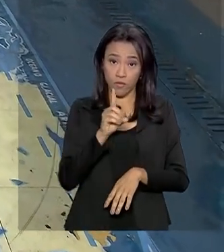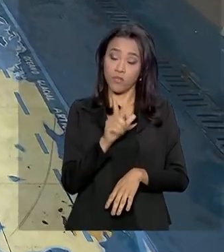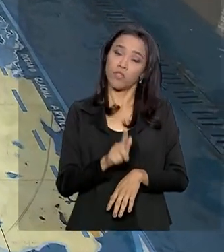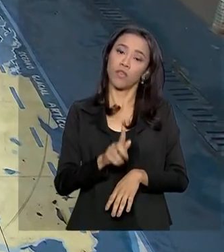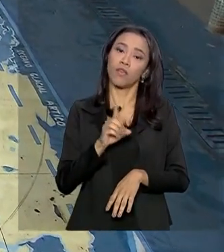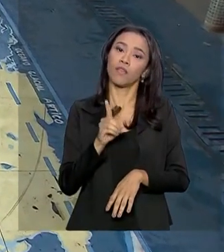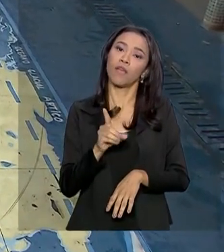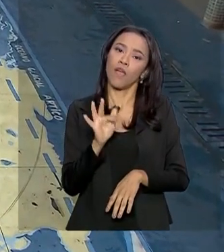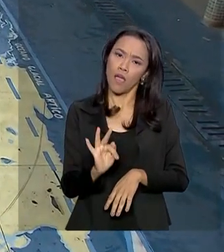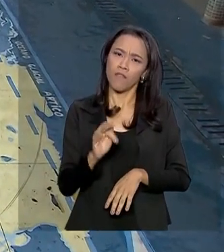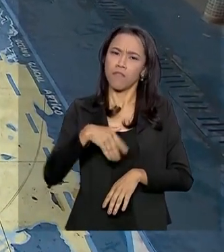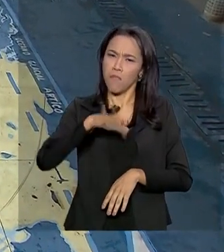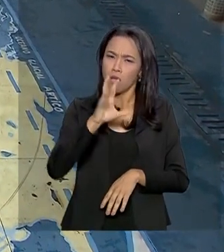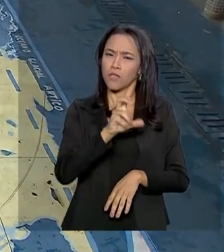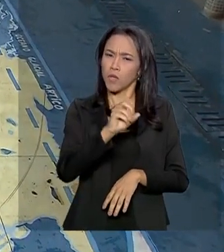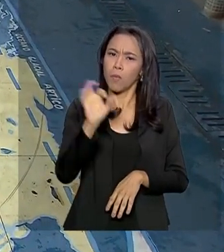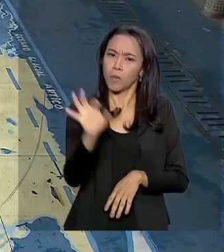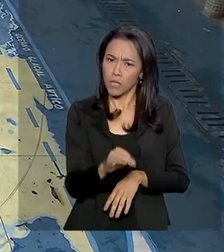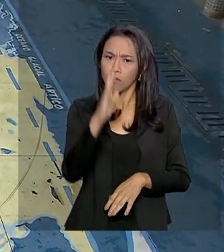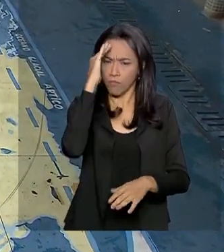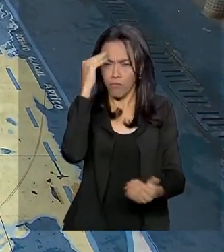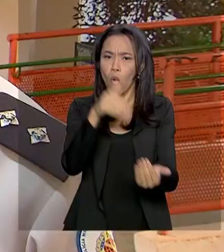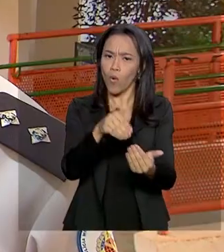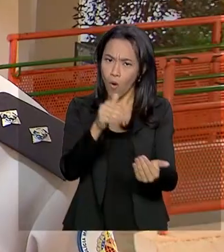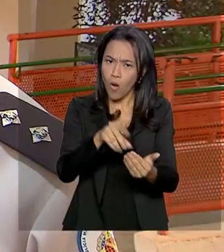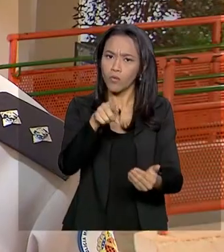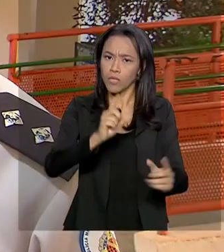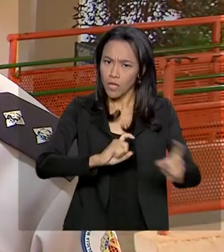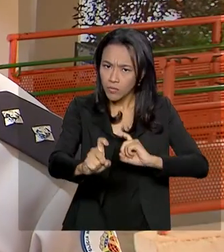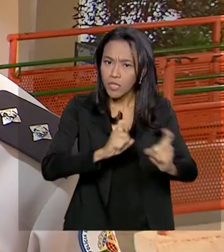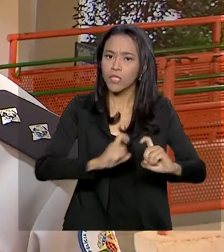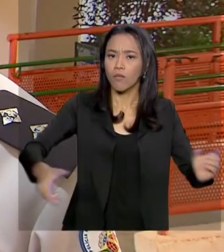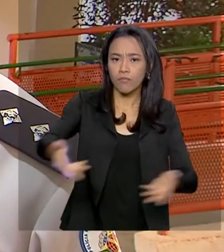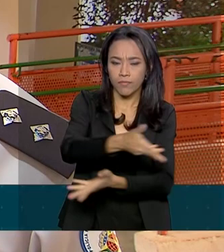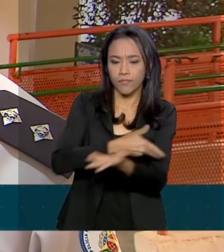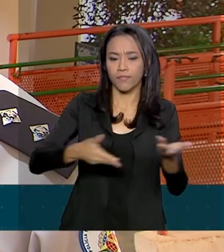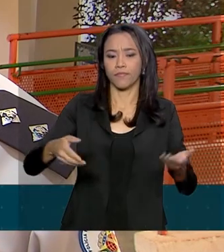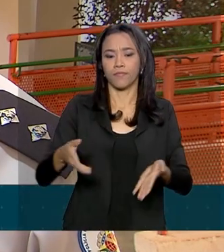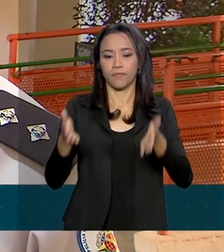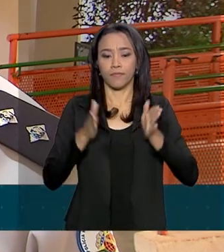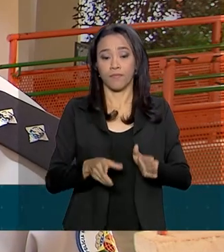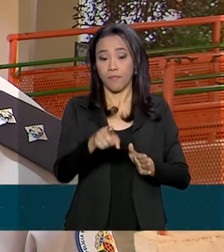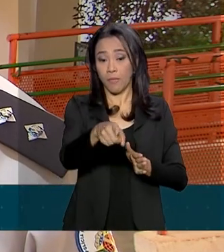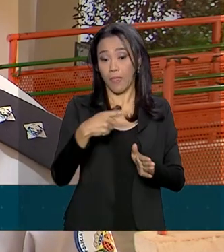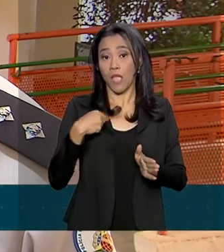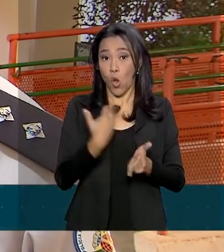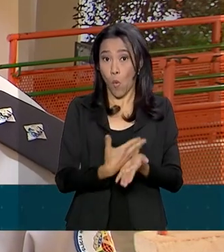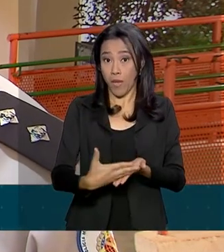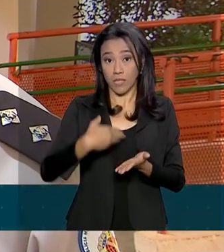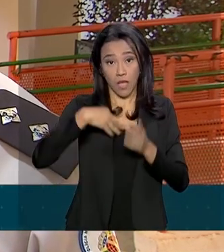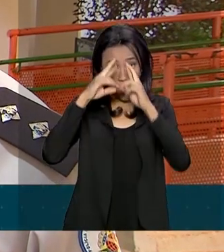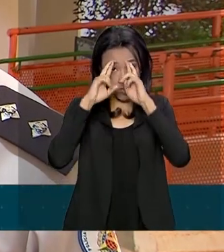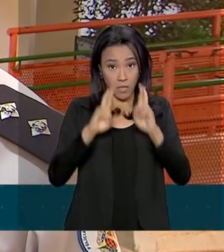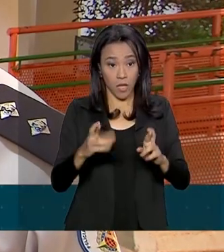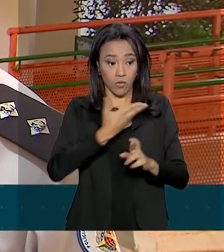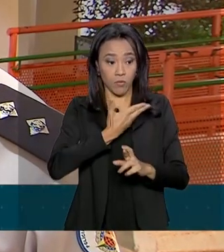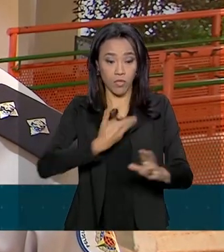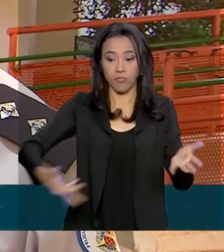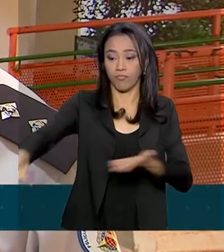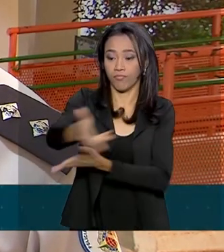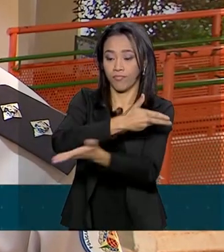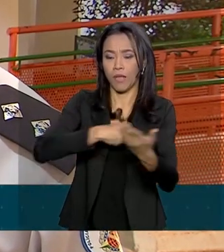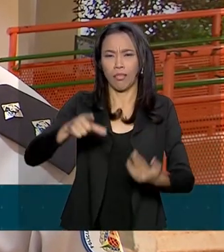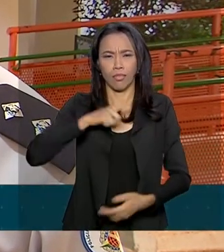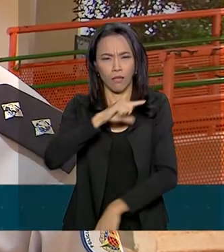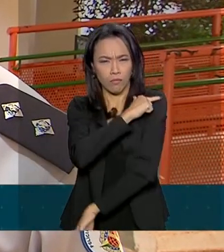aprovam o projeto de gestão compartilhada. Você passa a respeitar mais os demais colegas, tem disciplina, você passa